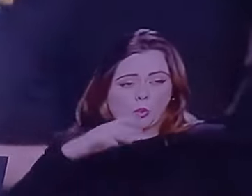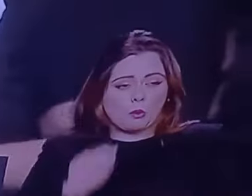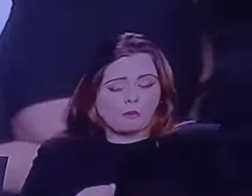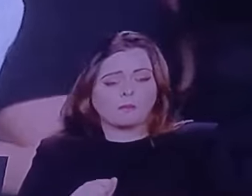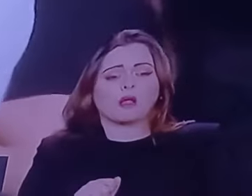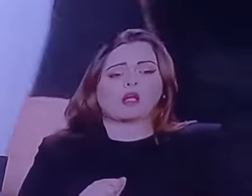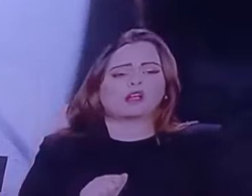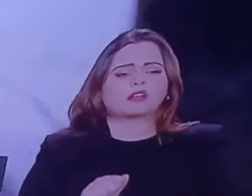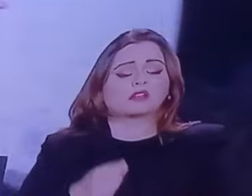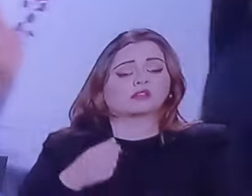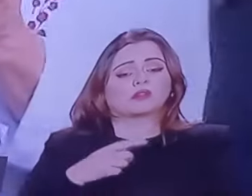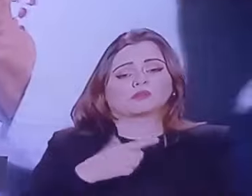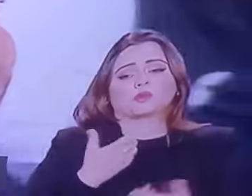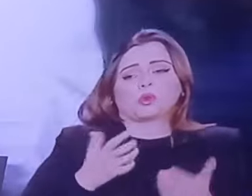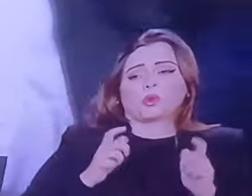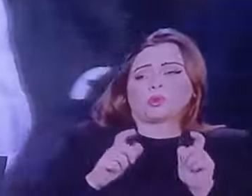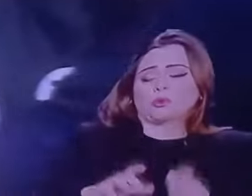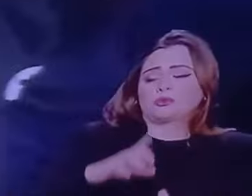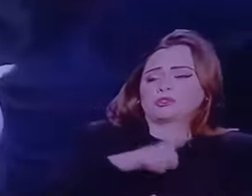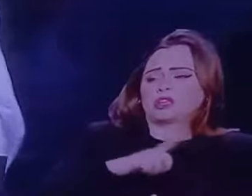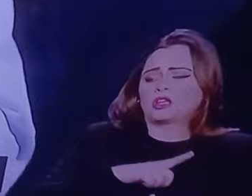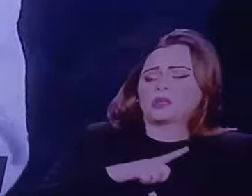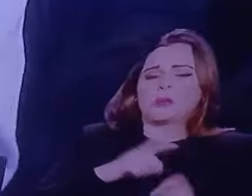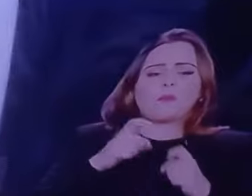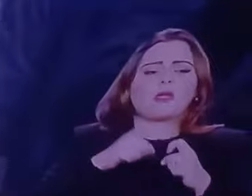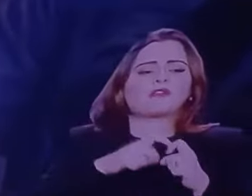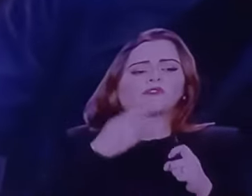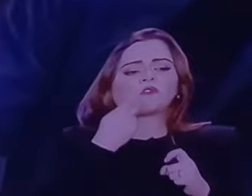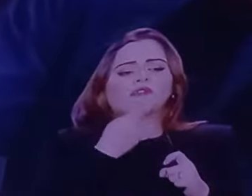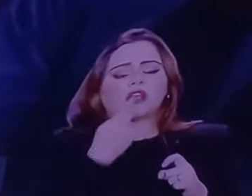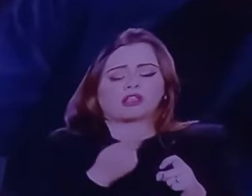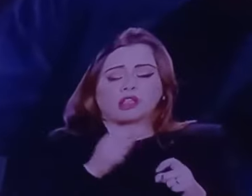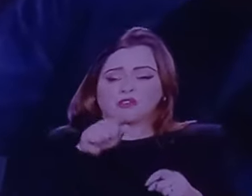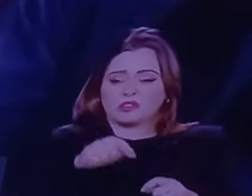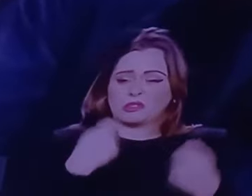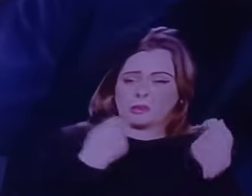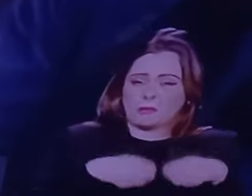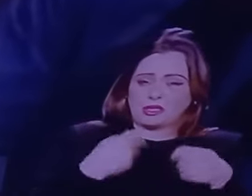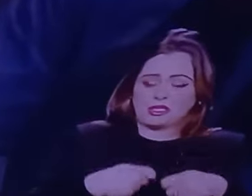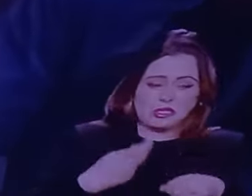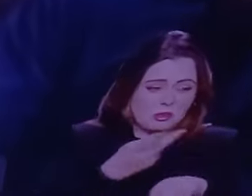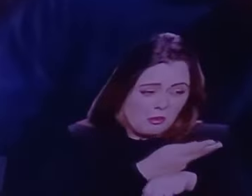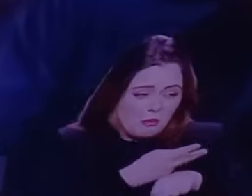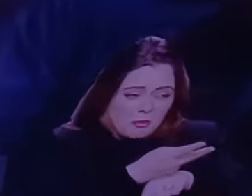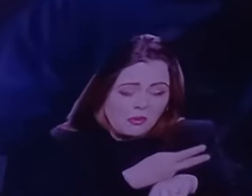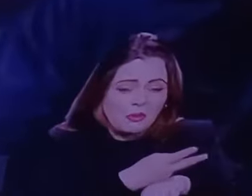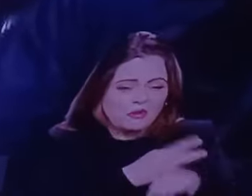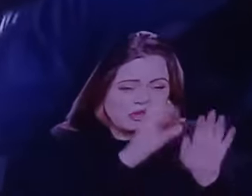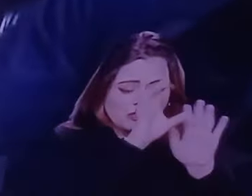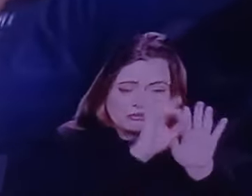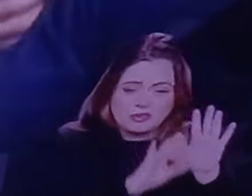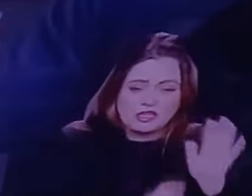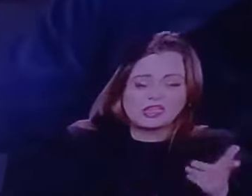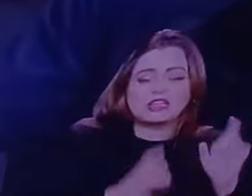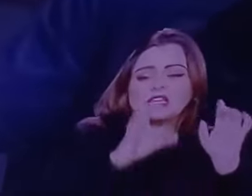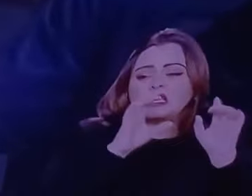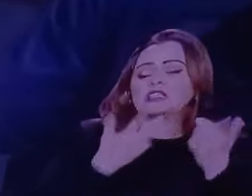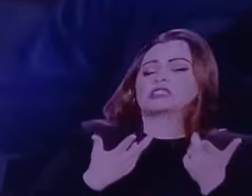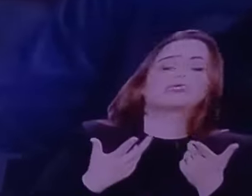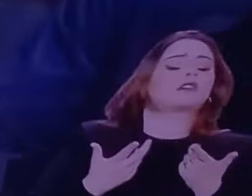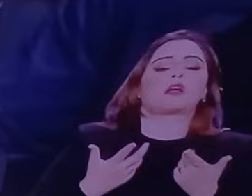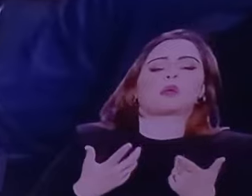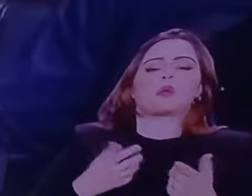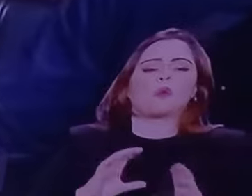onde ela existe. Aí quando o médico diz que você precisa procurar um especialista, um oftalmologista, um